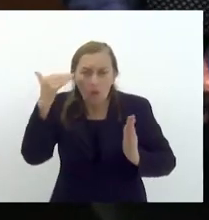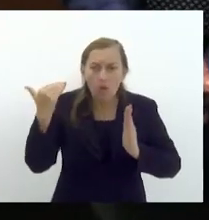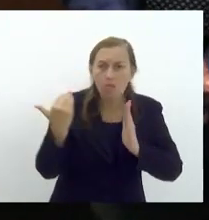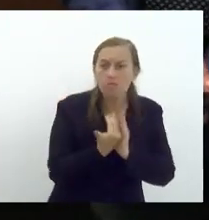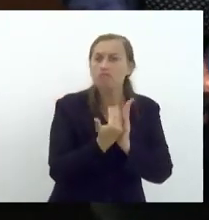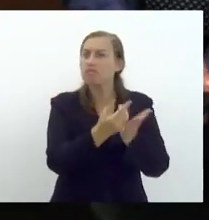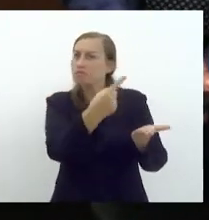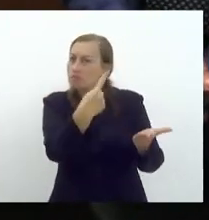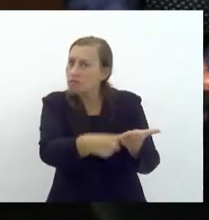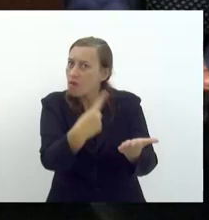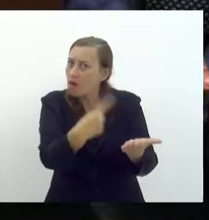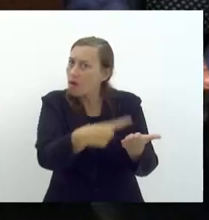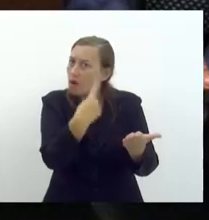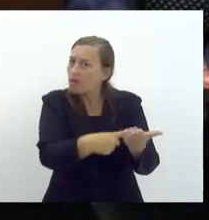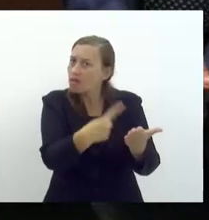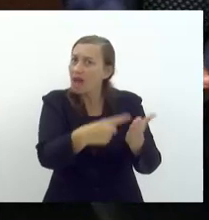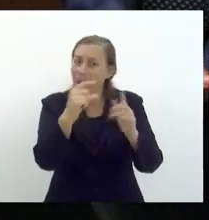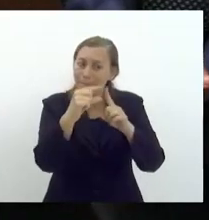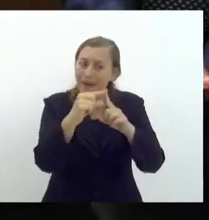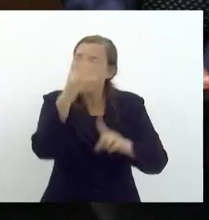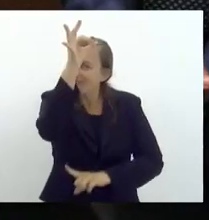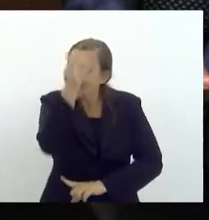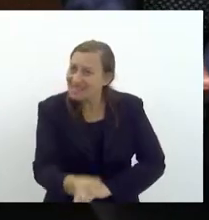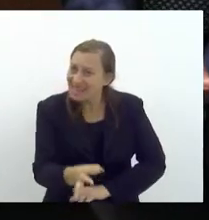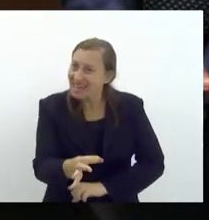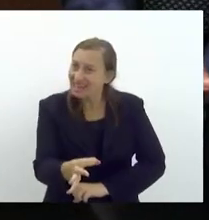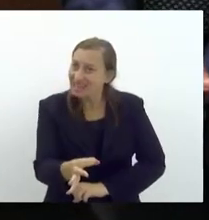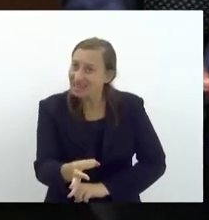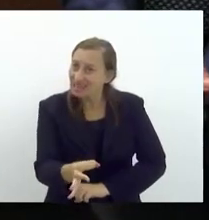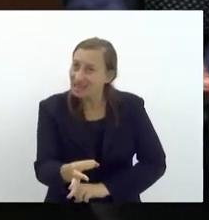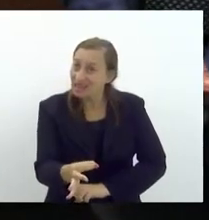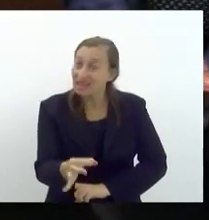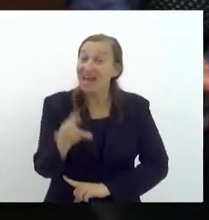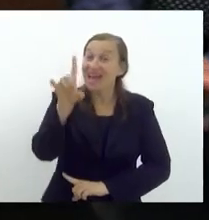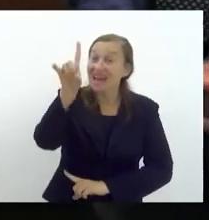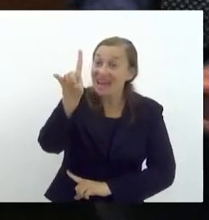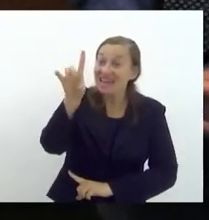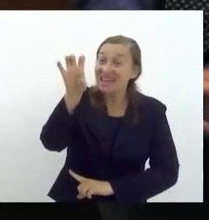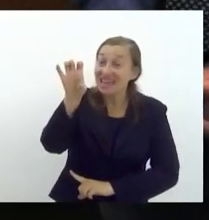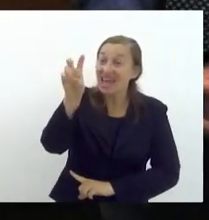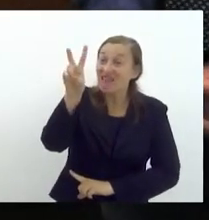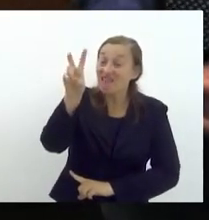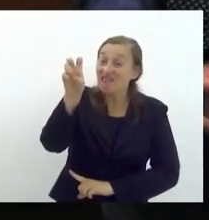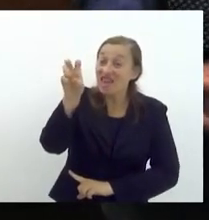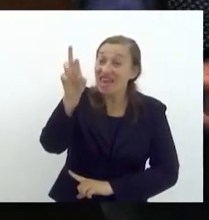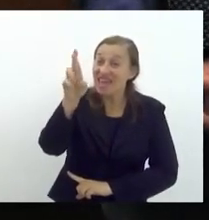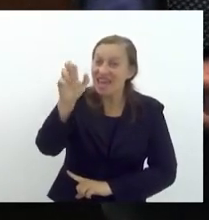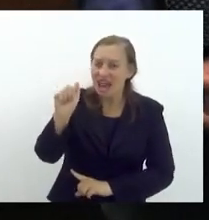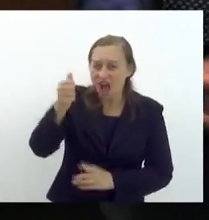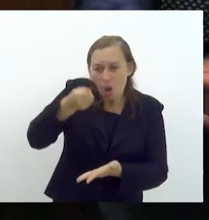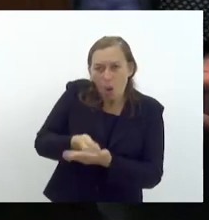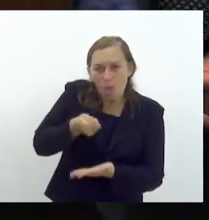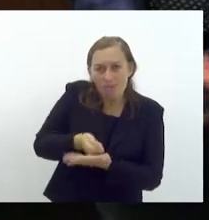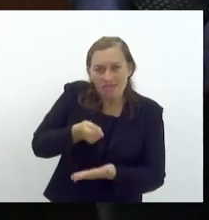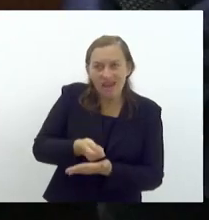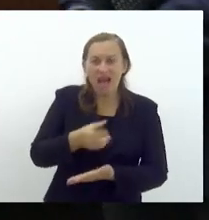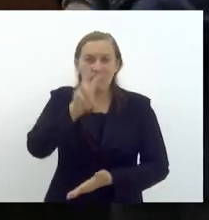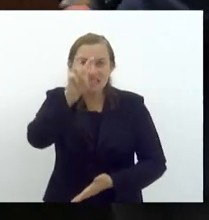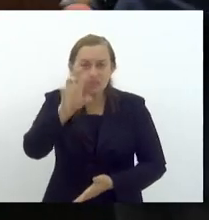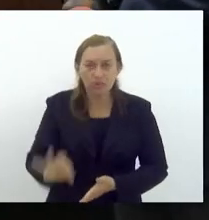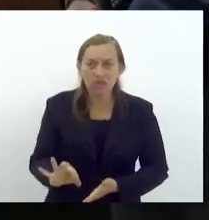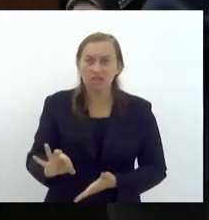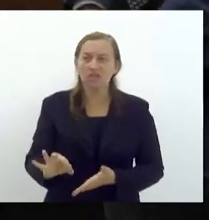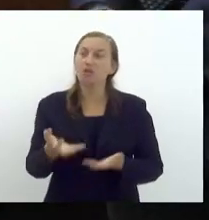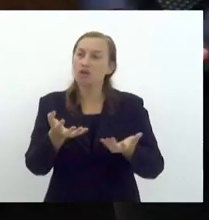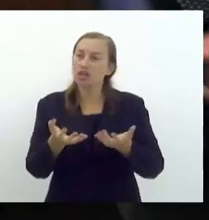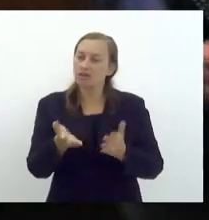o acordo e botar a palavra deverá aplicar os 5%, Então queria fazer primeiramente